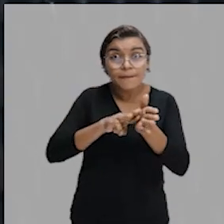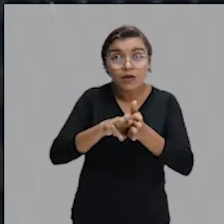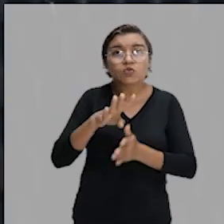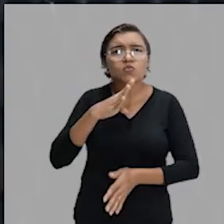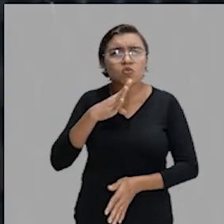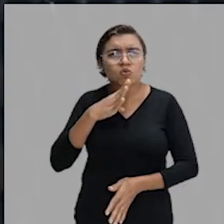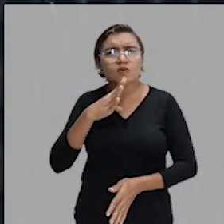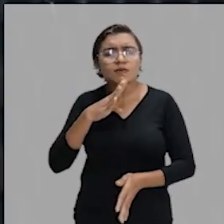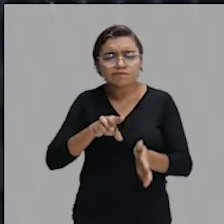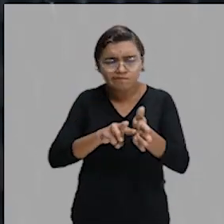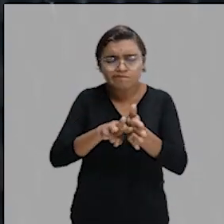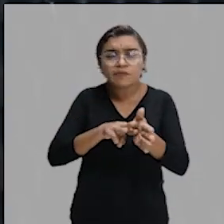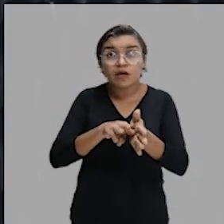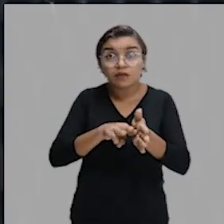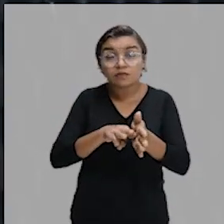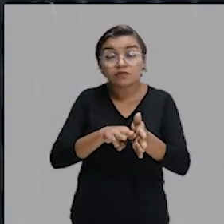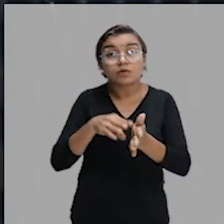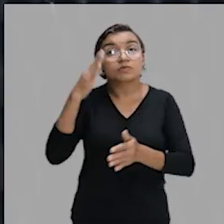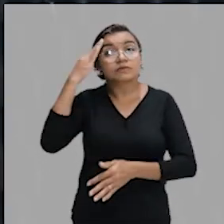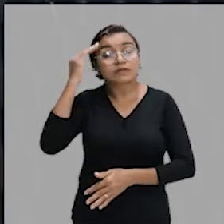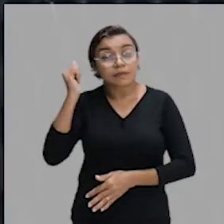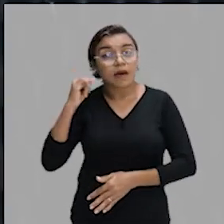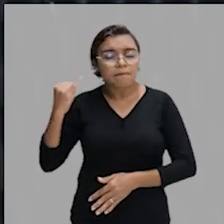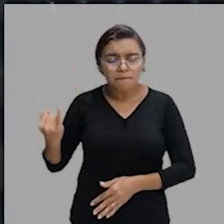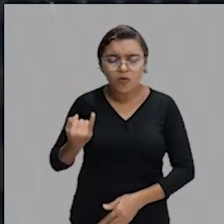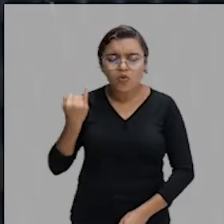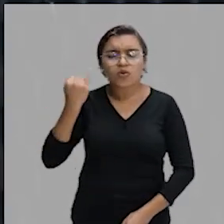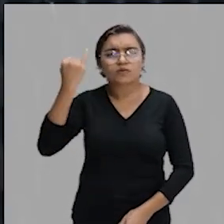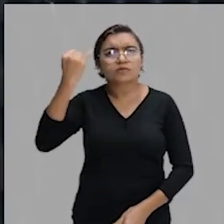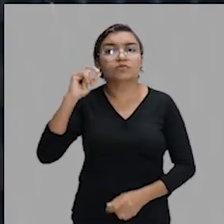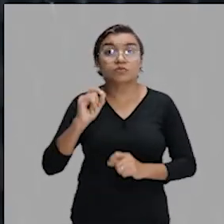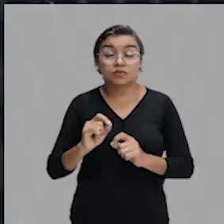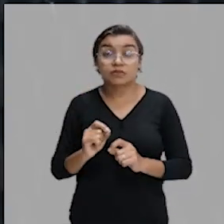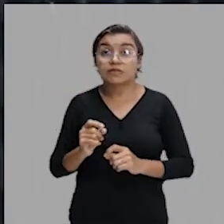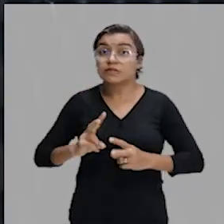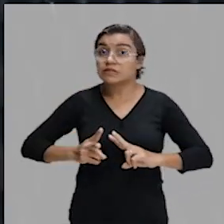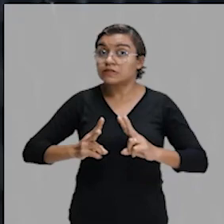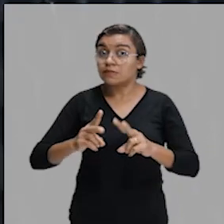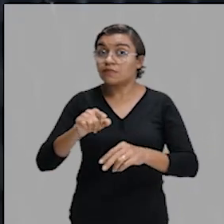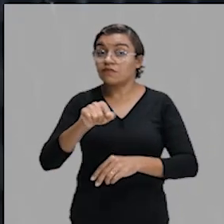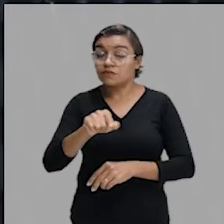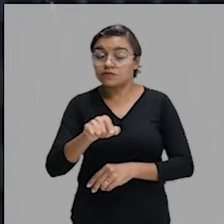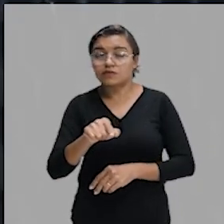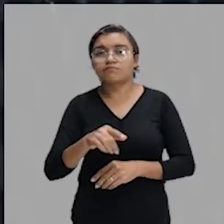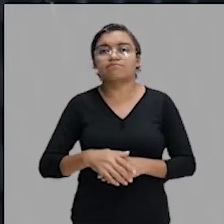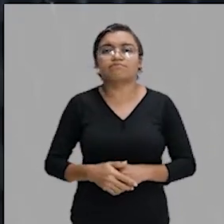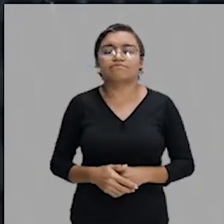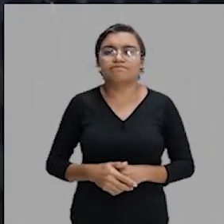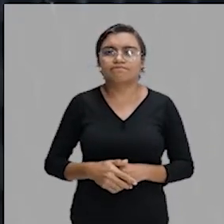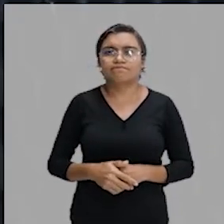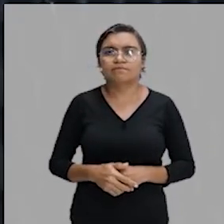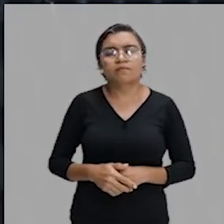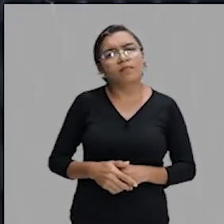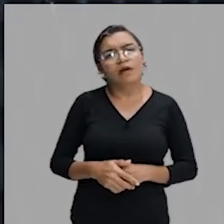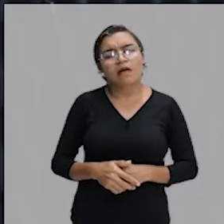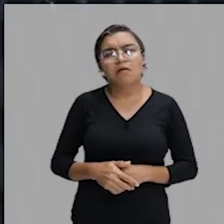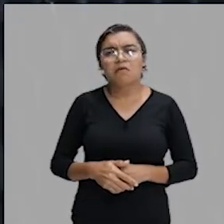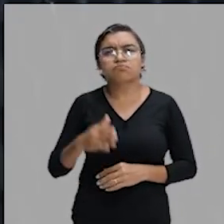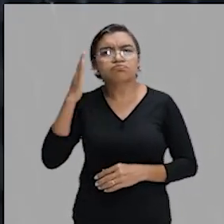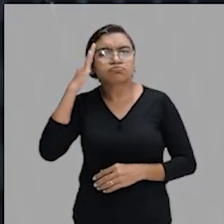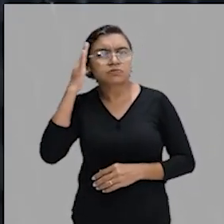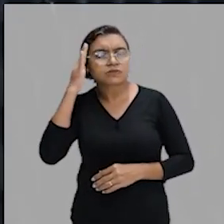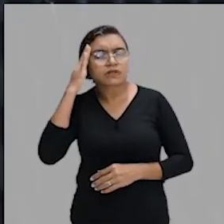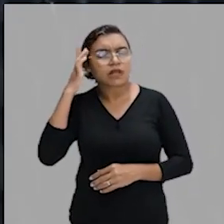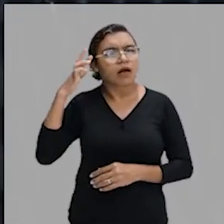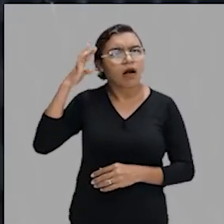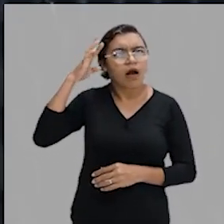método, correto? Então, isso é importante porque toda vez que você vai tratar de um raciocínio, você